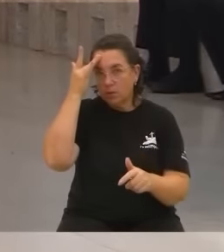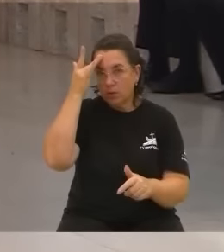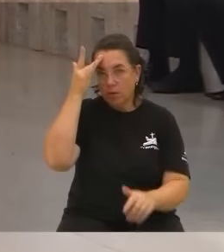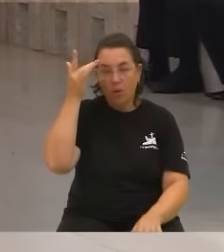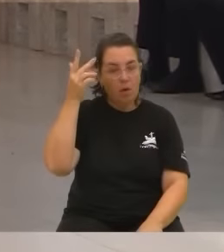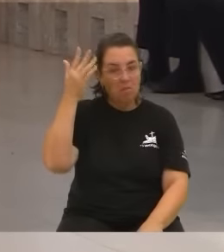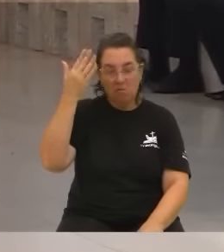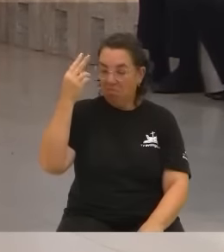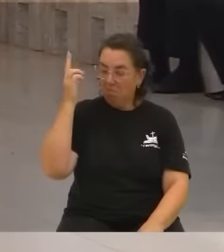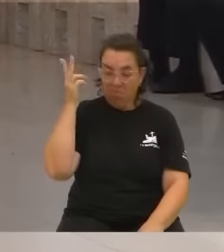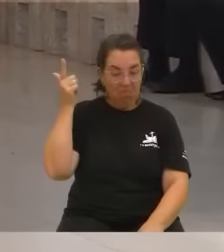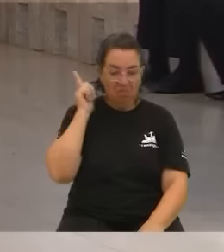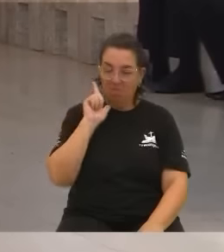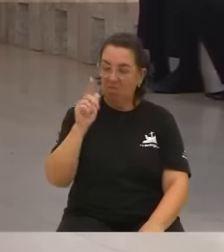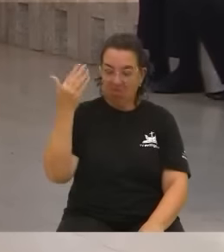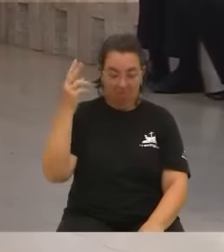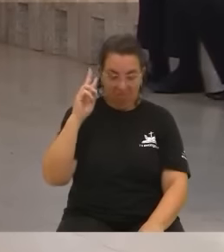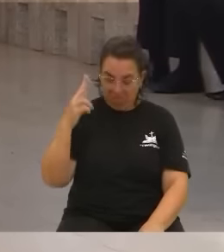enxerga, até